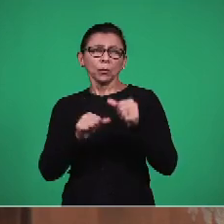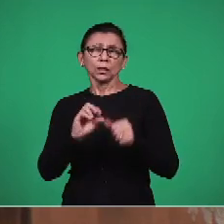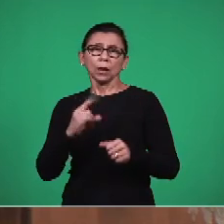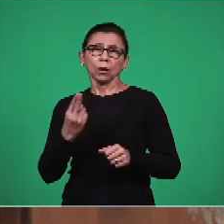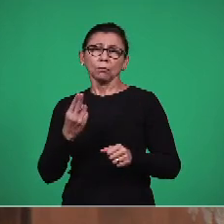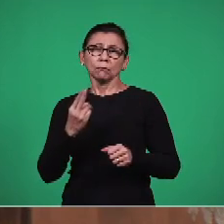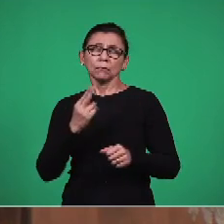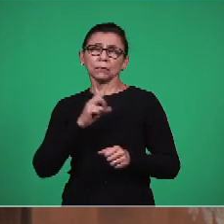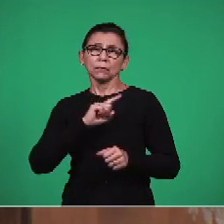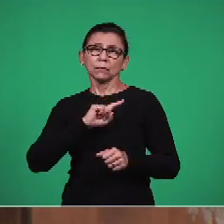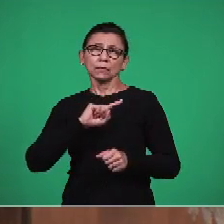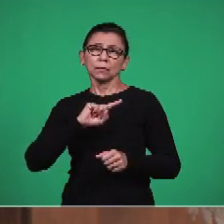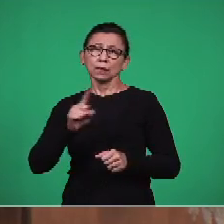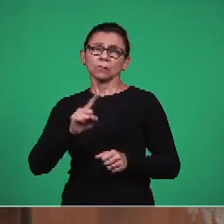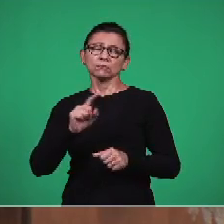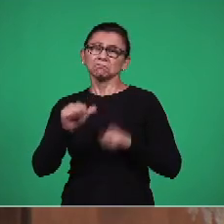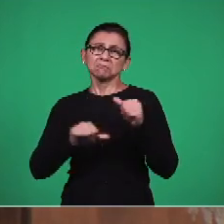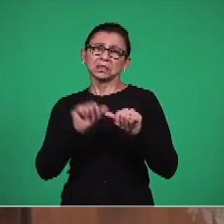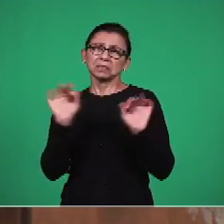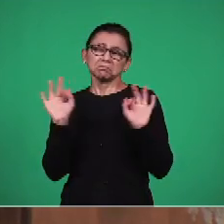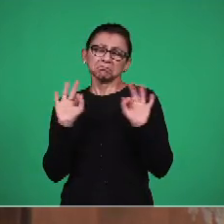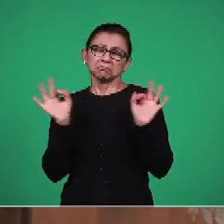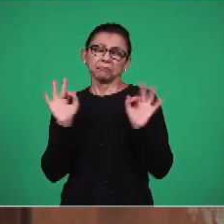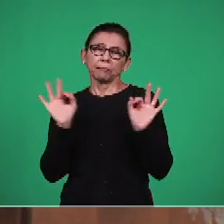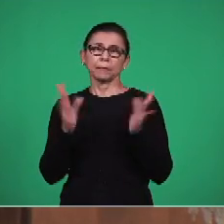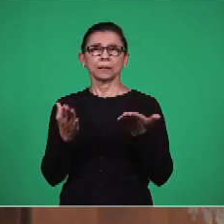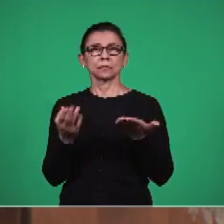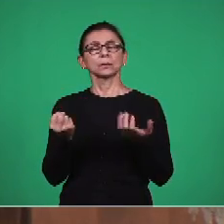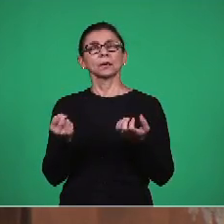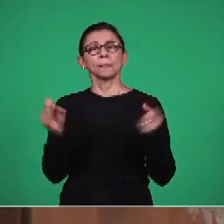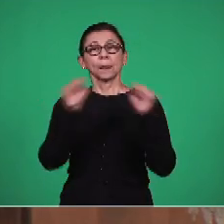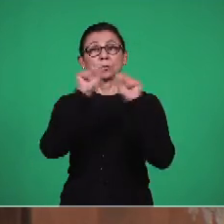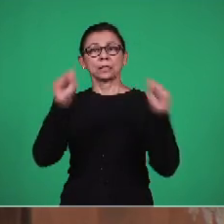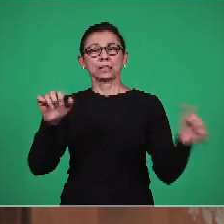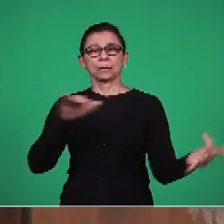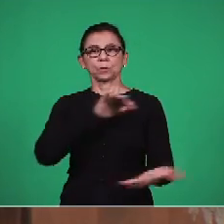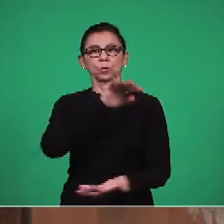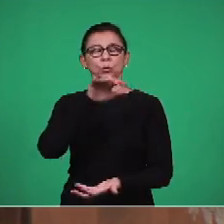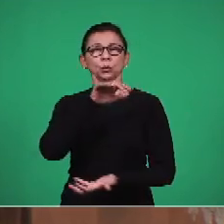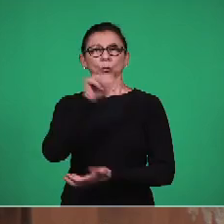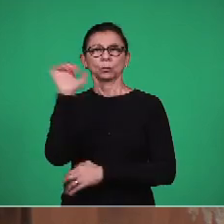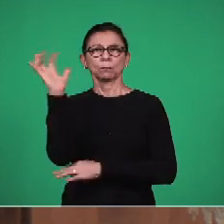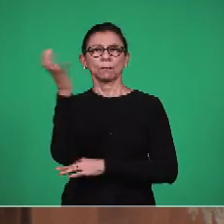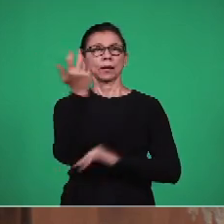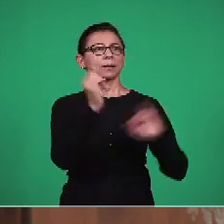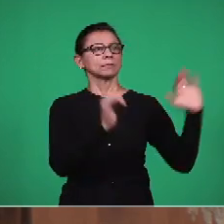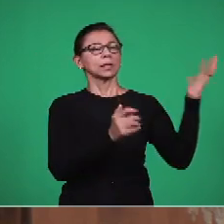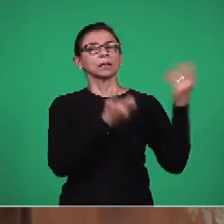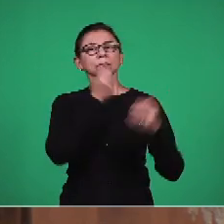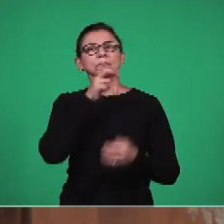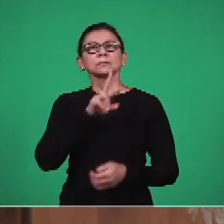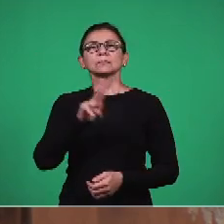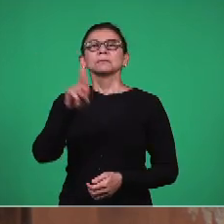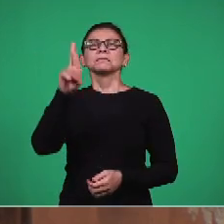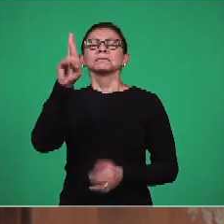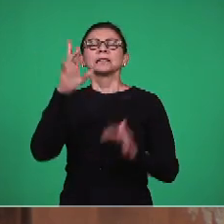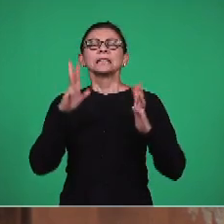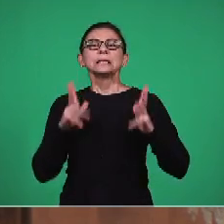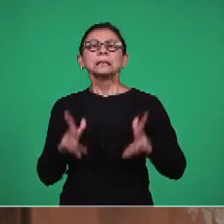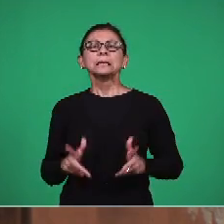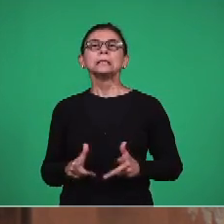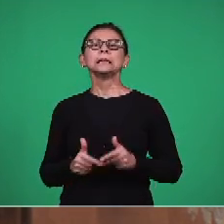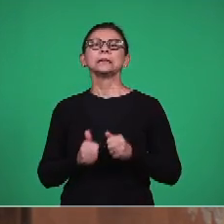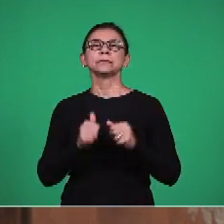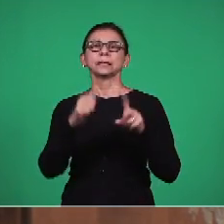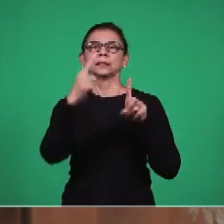acontecer? Um ecossistema melhor para a existência, para se existir, para se viver, para se conviver, menos enfermidades,